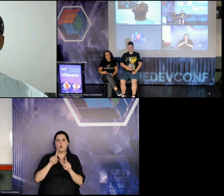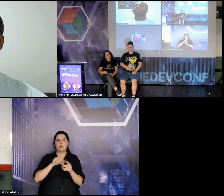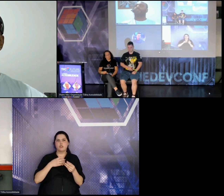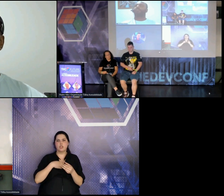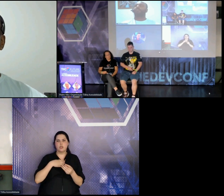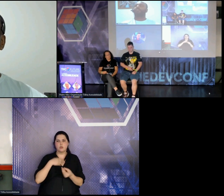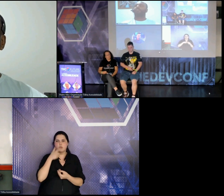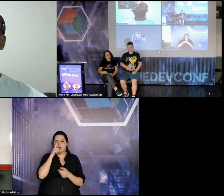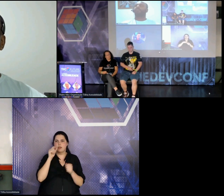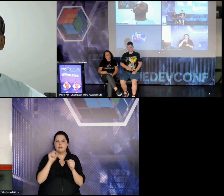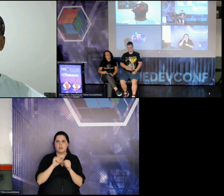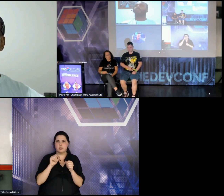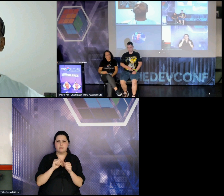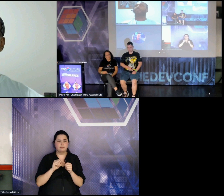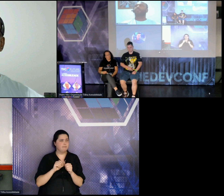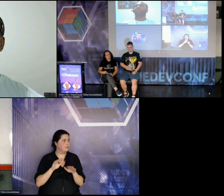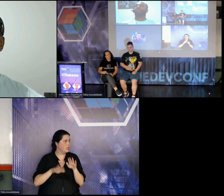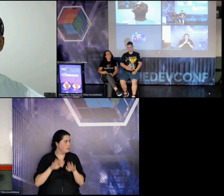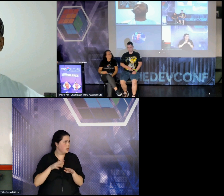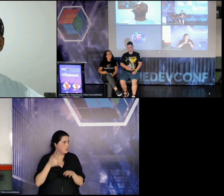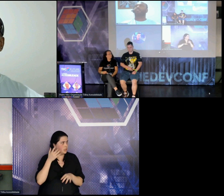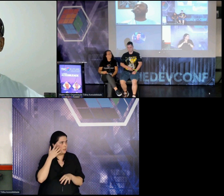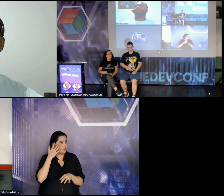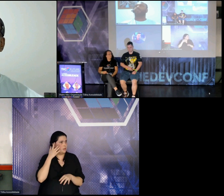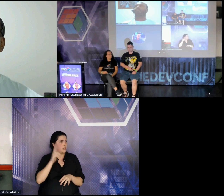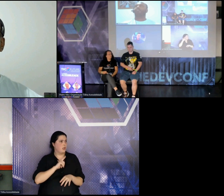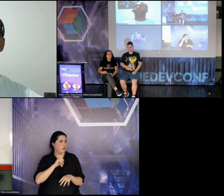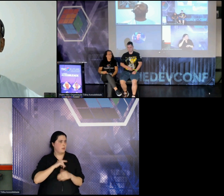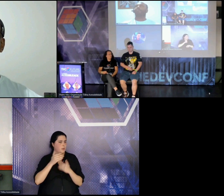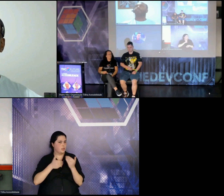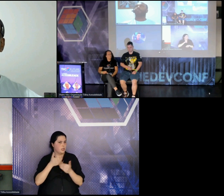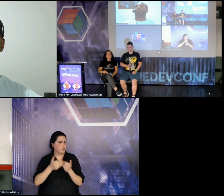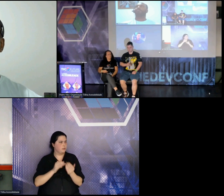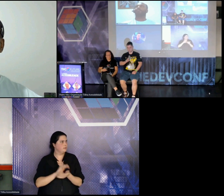pode medir, dependendo da maturidade que a gente já está no processo.